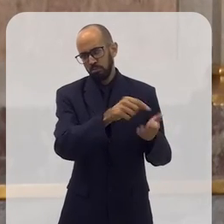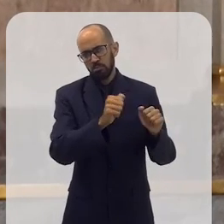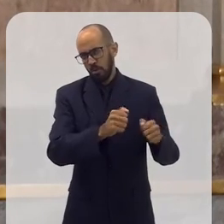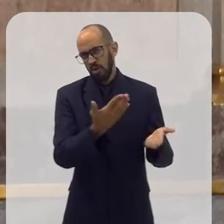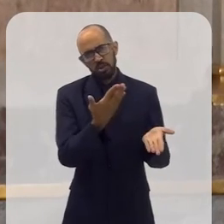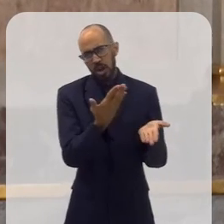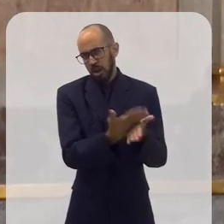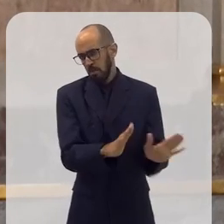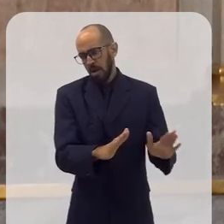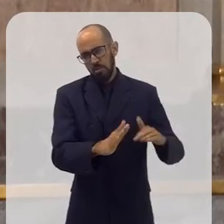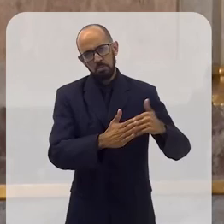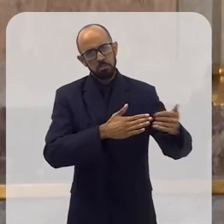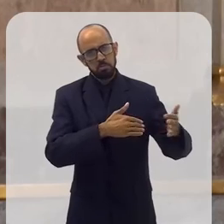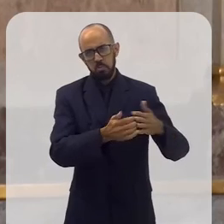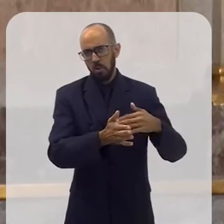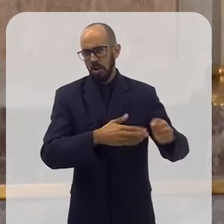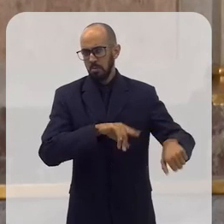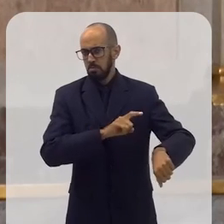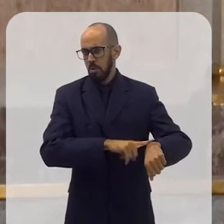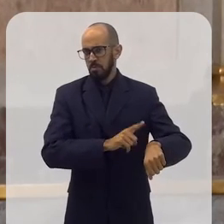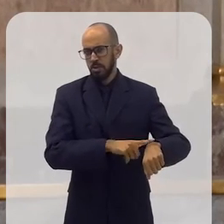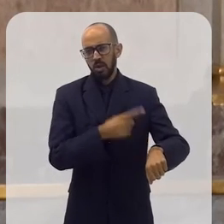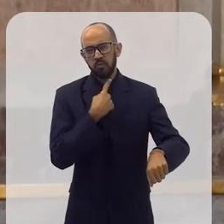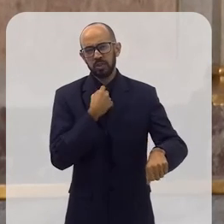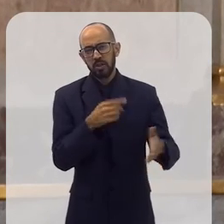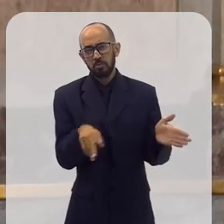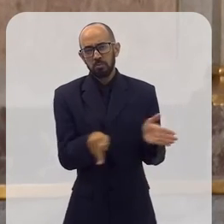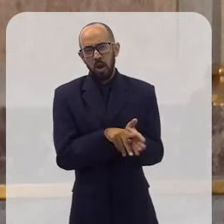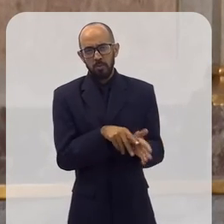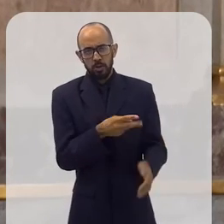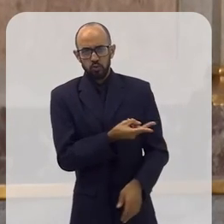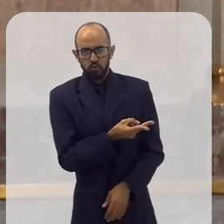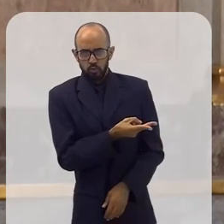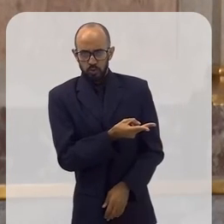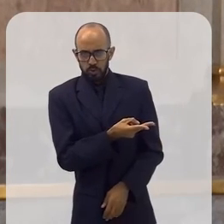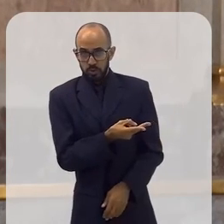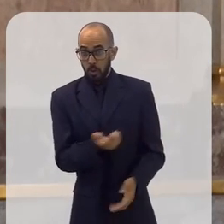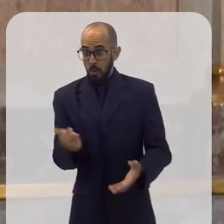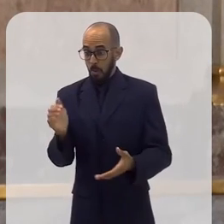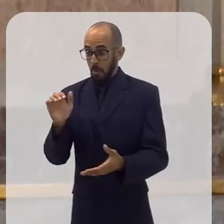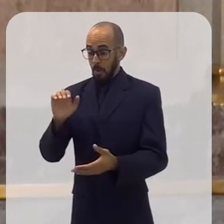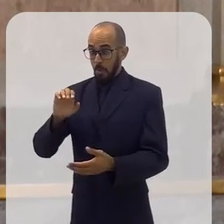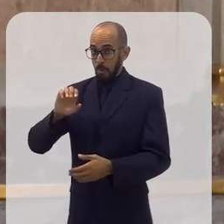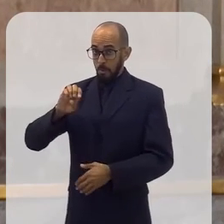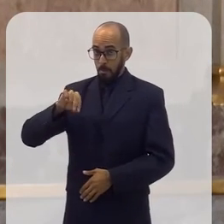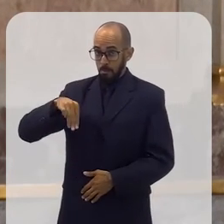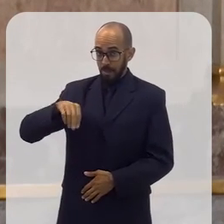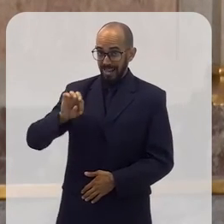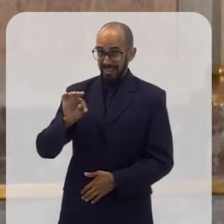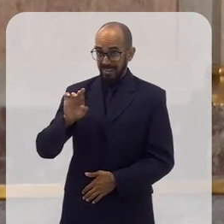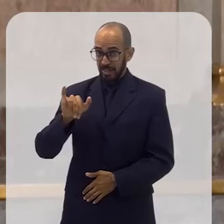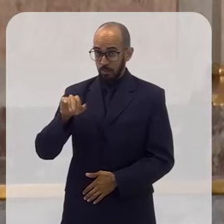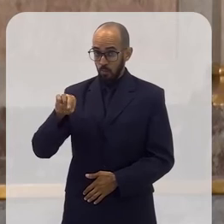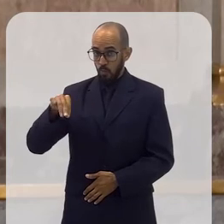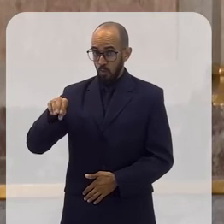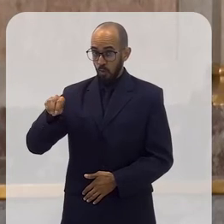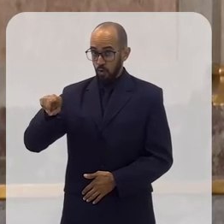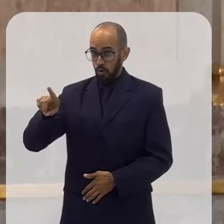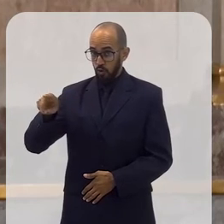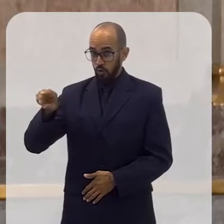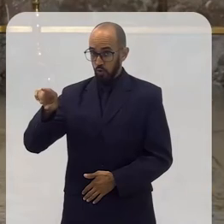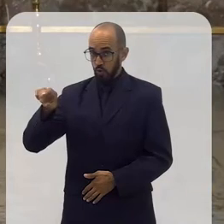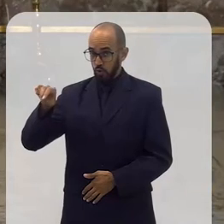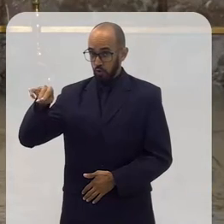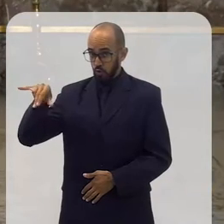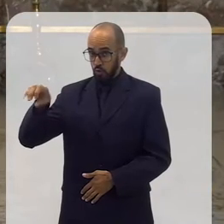pessoas que pode acabar em qualquer momento em vontade própria dos dois. O matrimônio tem a interferência